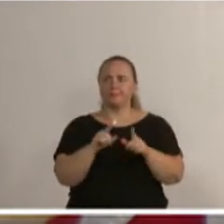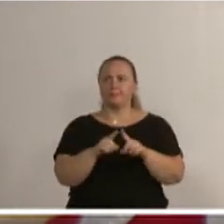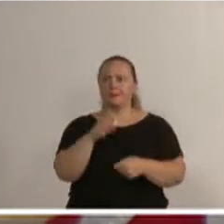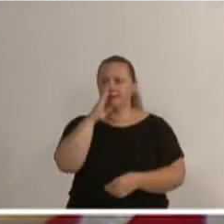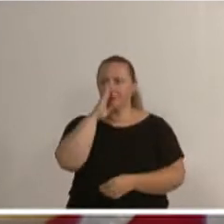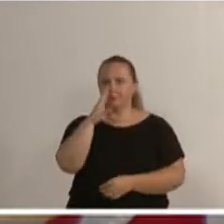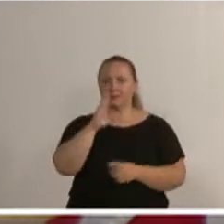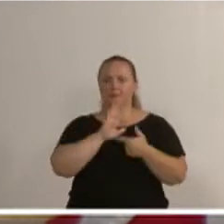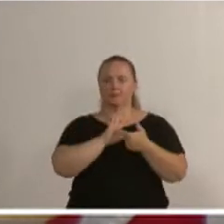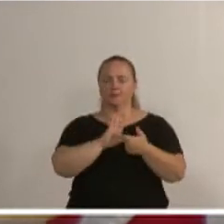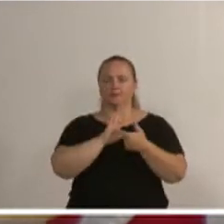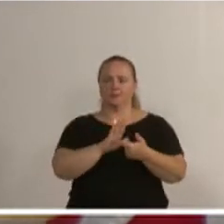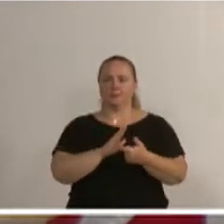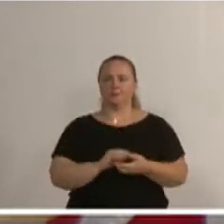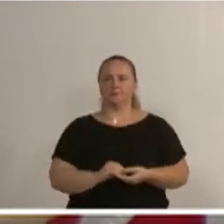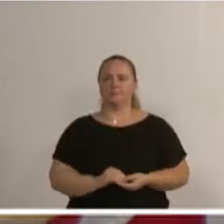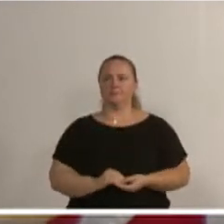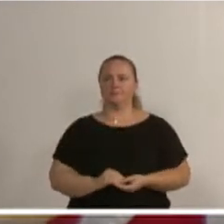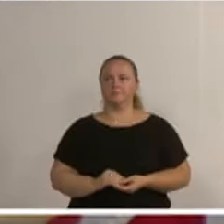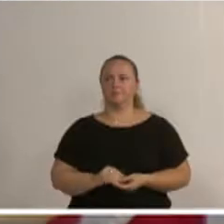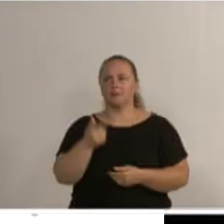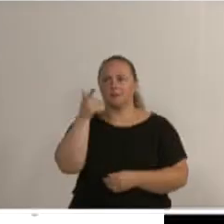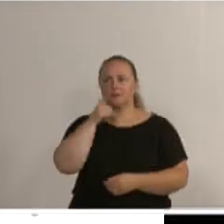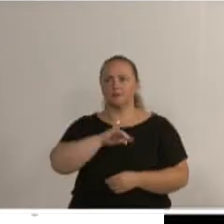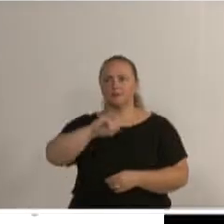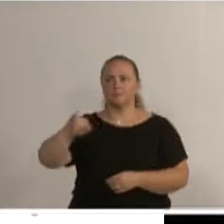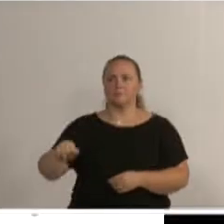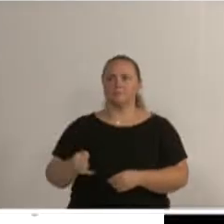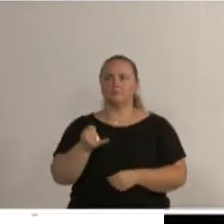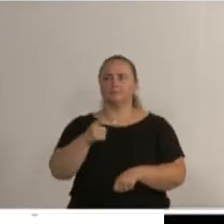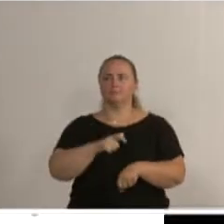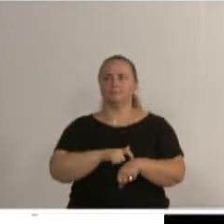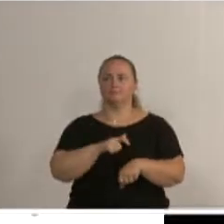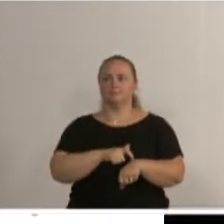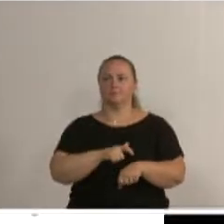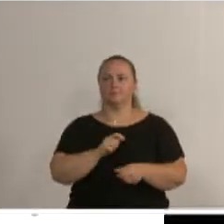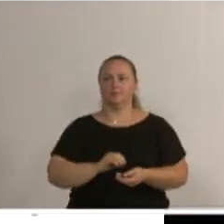diretamente a apresentação para que a gente possa aproveitar melhor esse tempo.